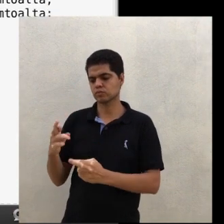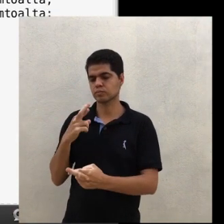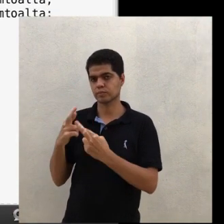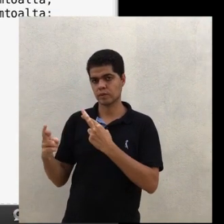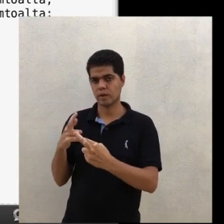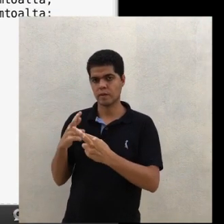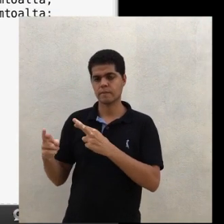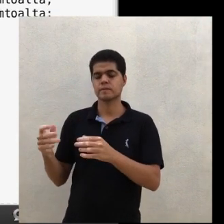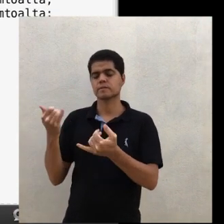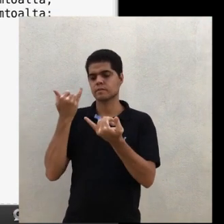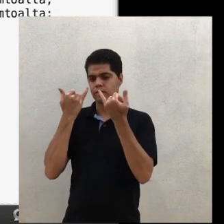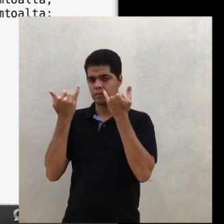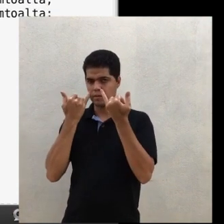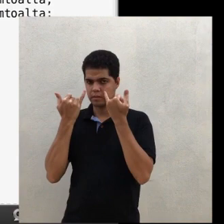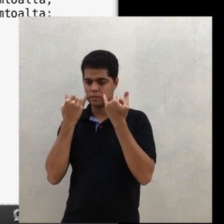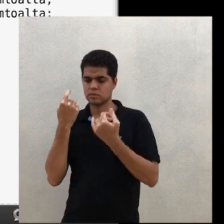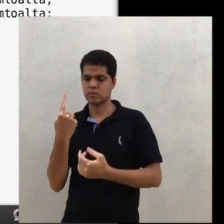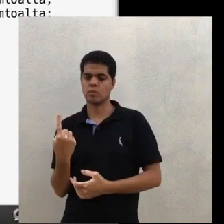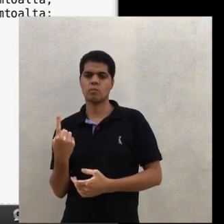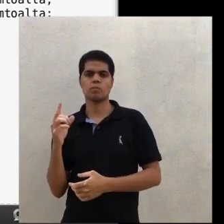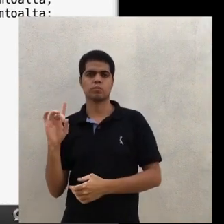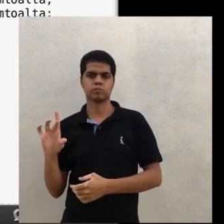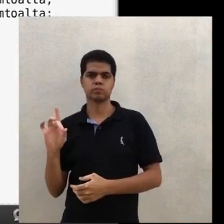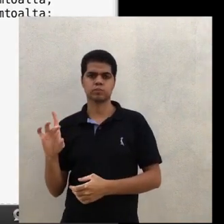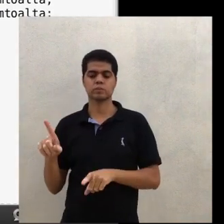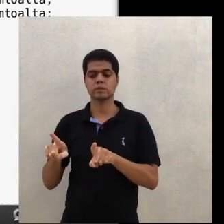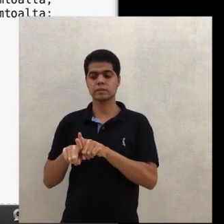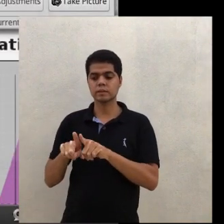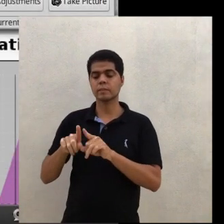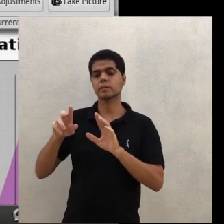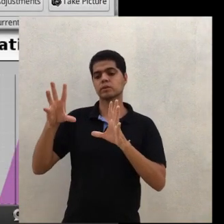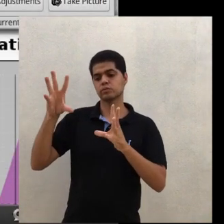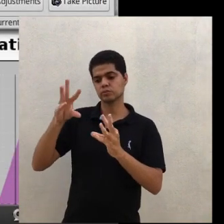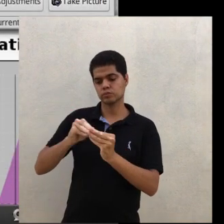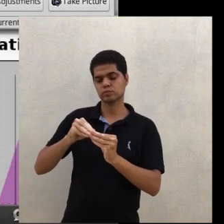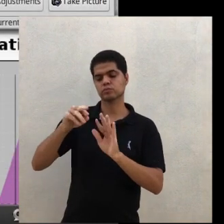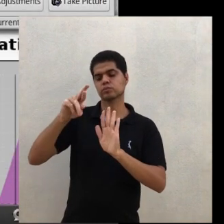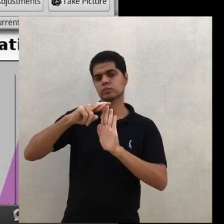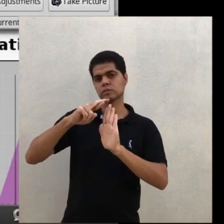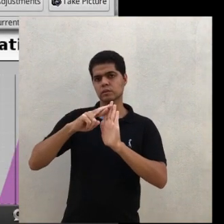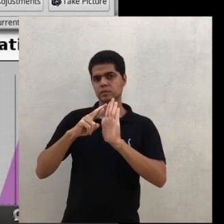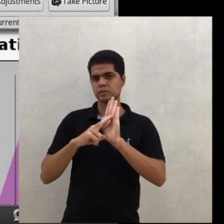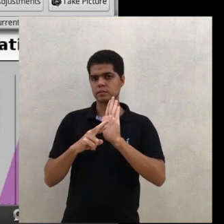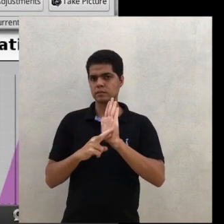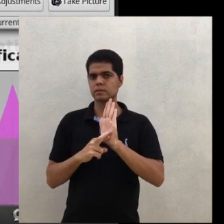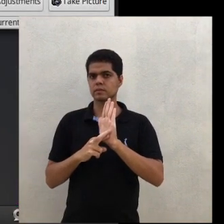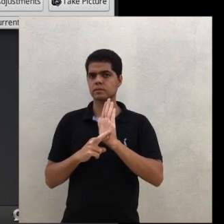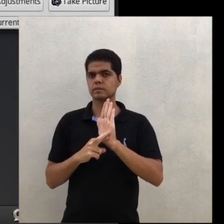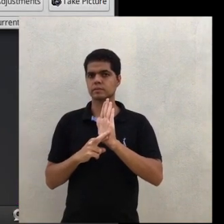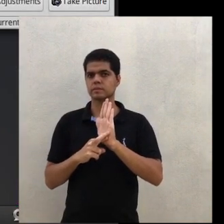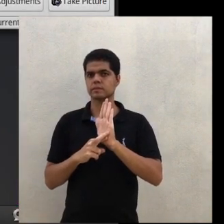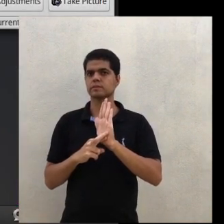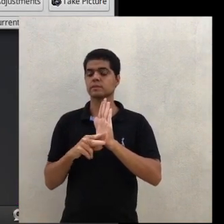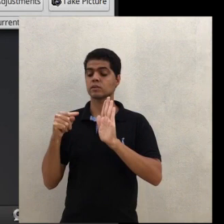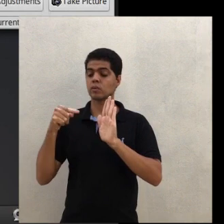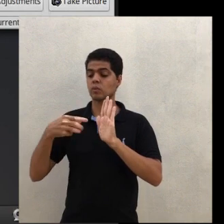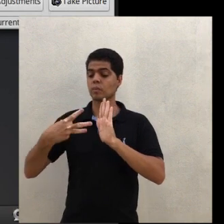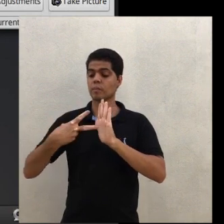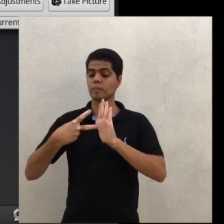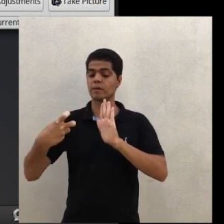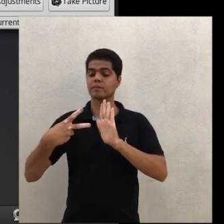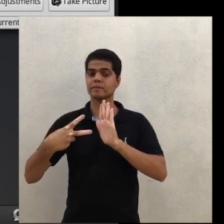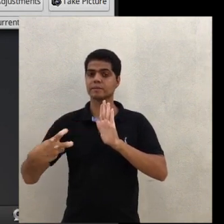regras. Com base nisso, ele vai tomar a decisão para mim. Ok? Deixa eu só fechar aqui um pouquinho.